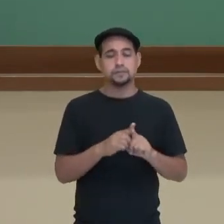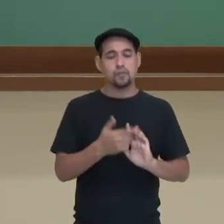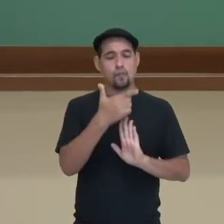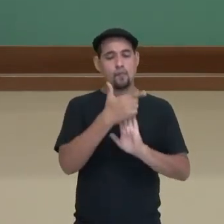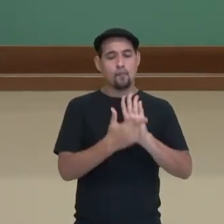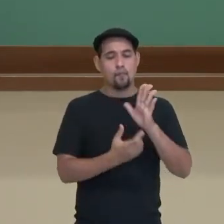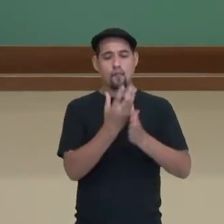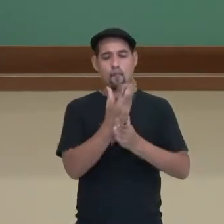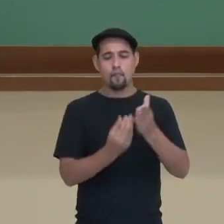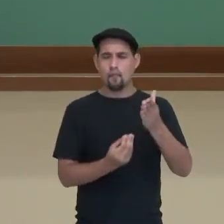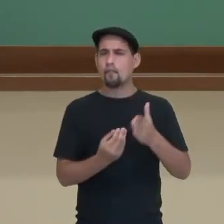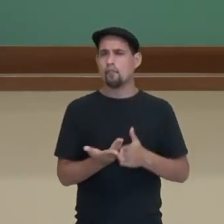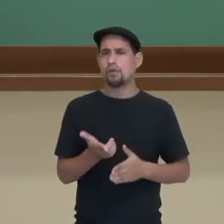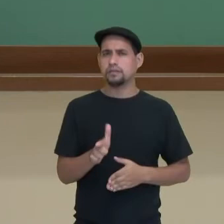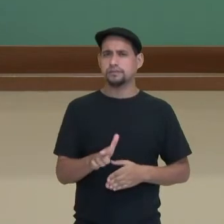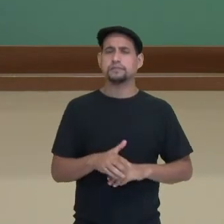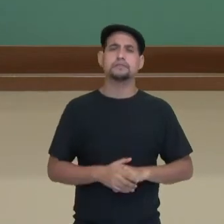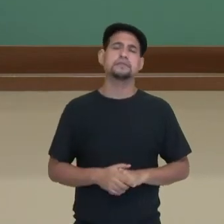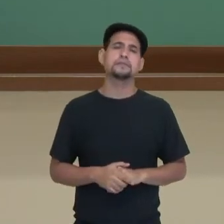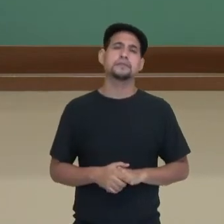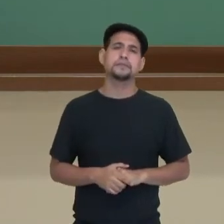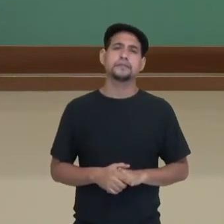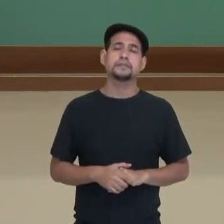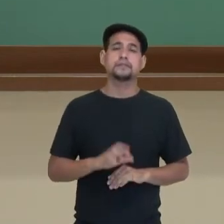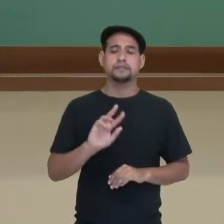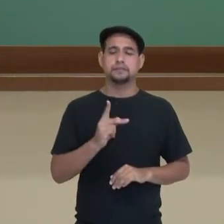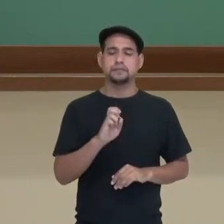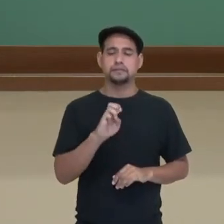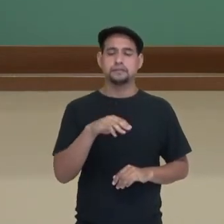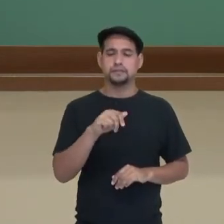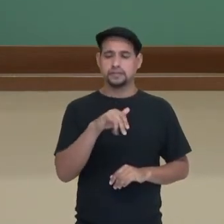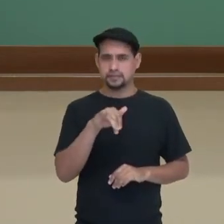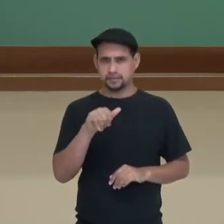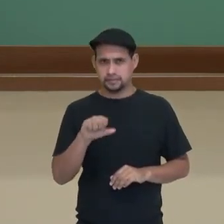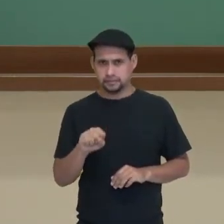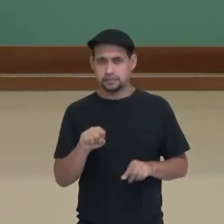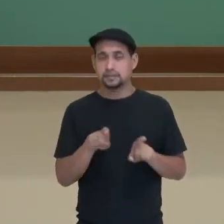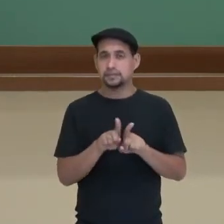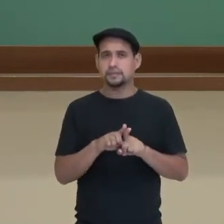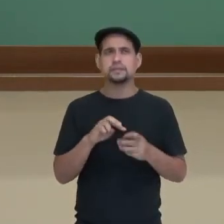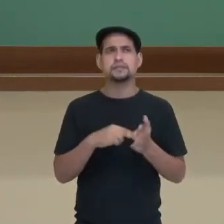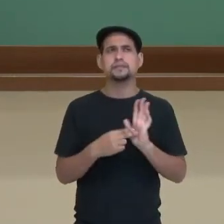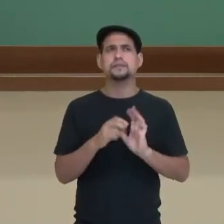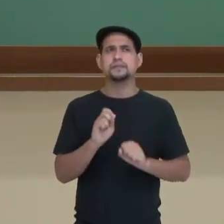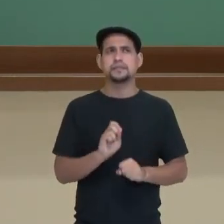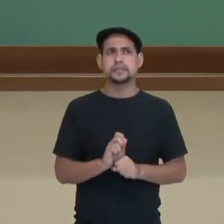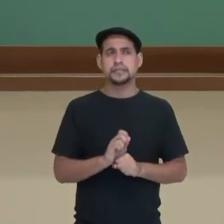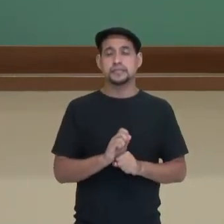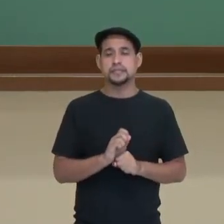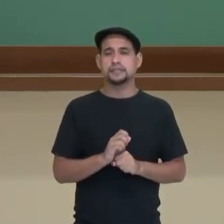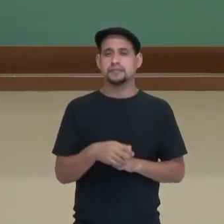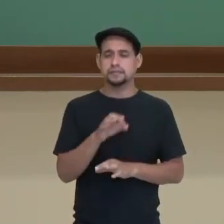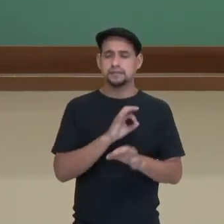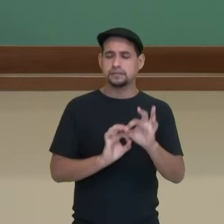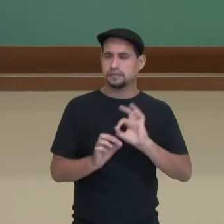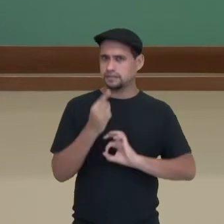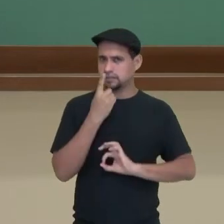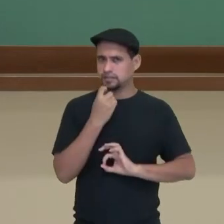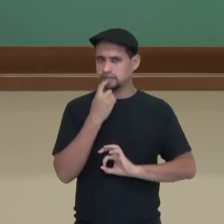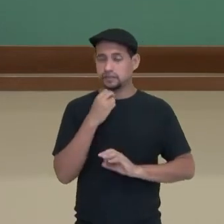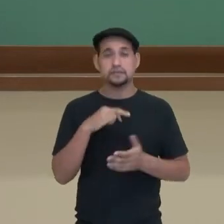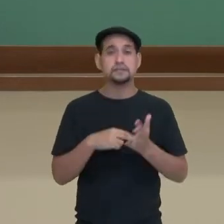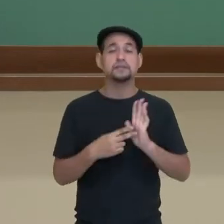rim. E as hemácias, que são os eritrócitos, são as células vermelhas. Elas